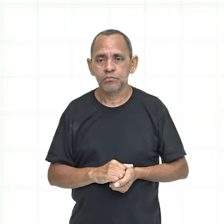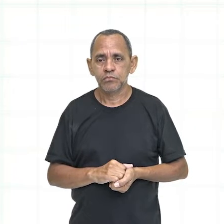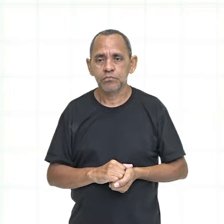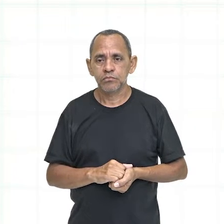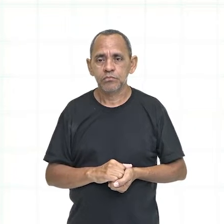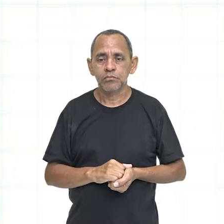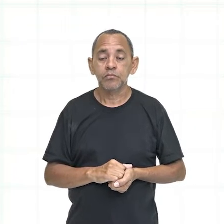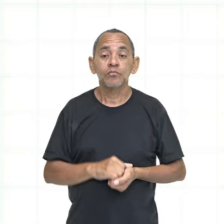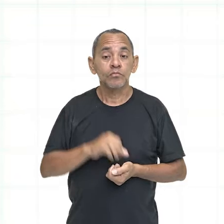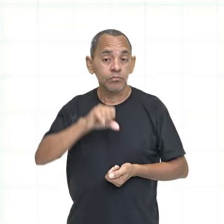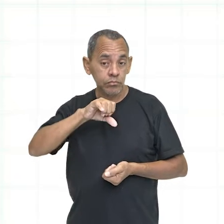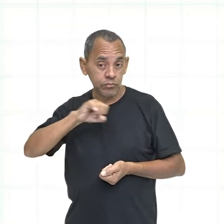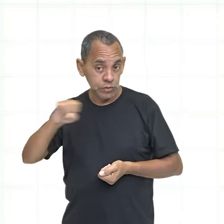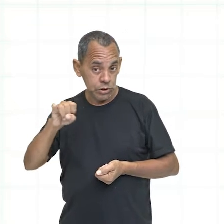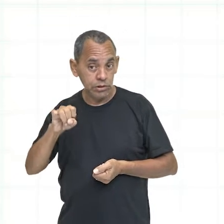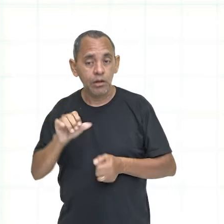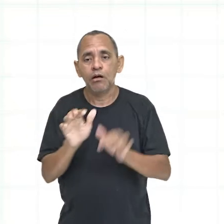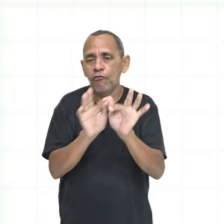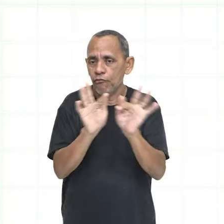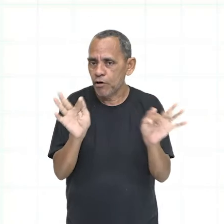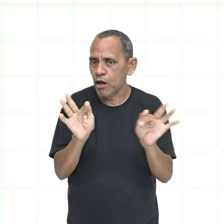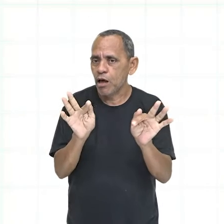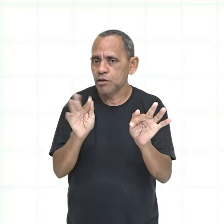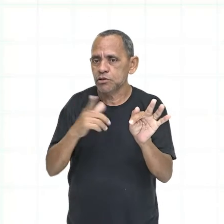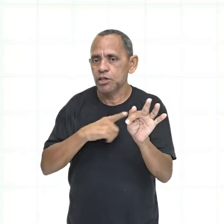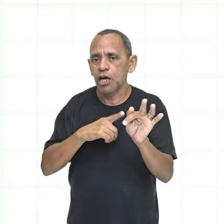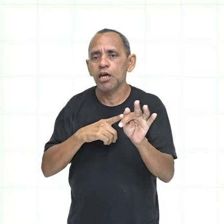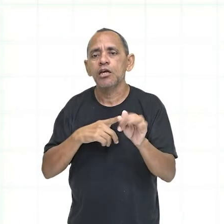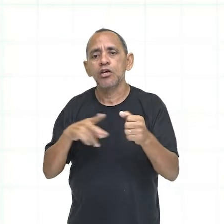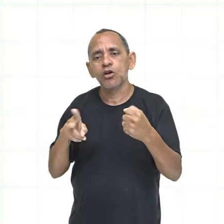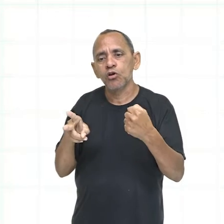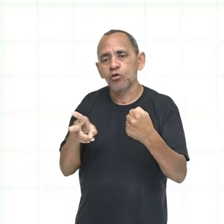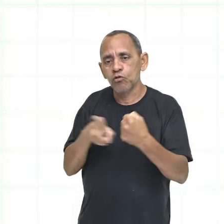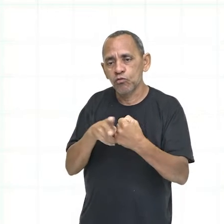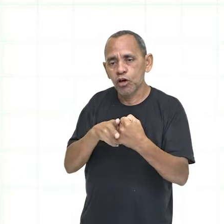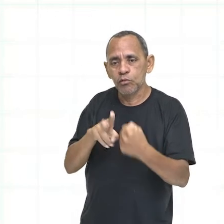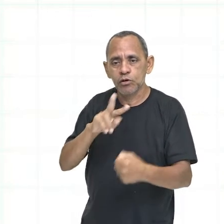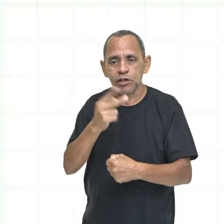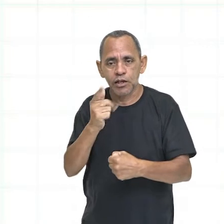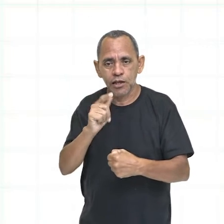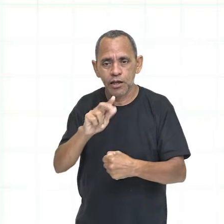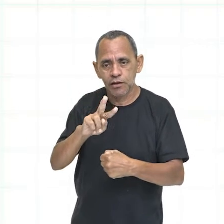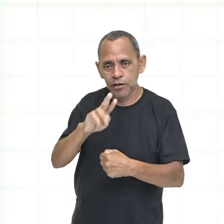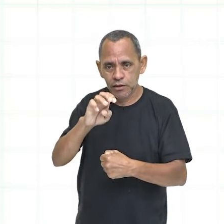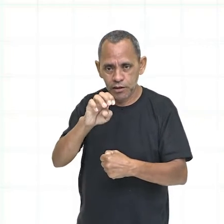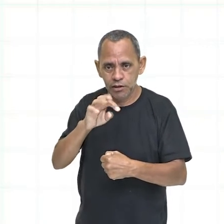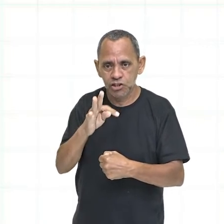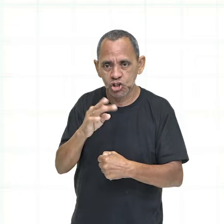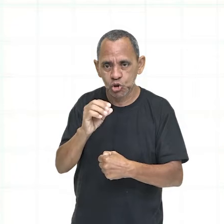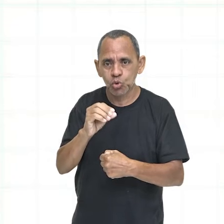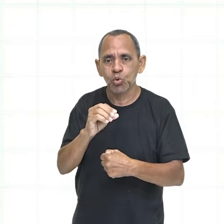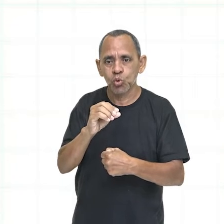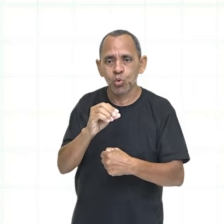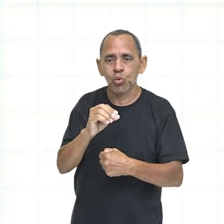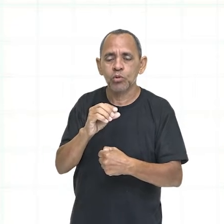tomorrow. Se a minha frase, gente, se o verbo to have, ou aliás, have to, não fosse um verbo,